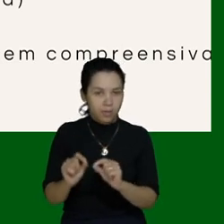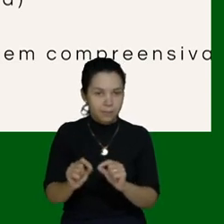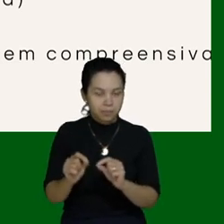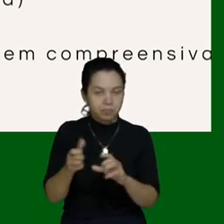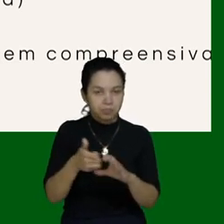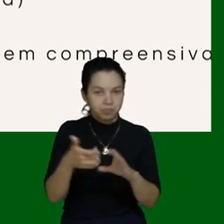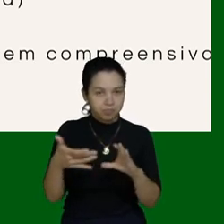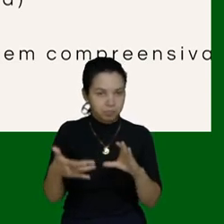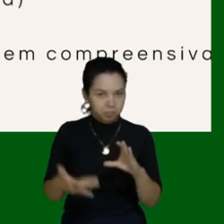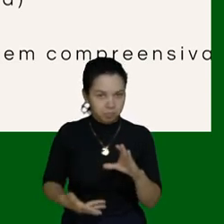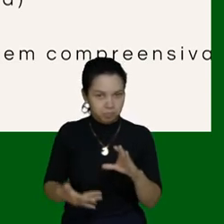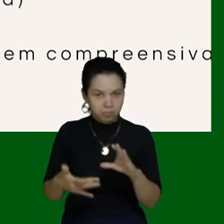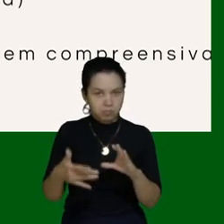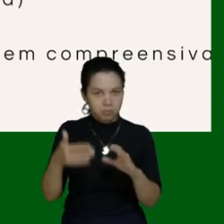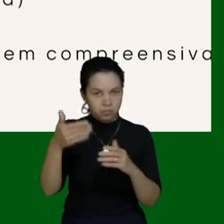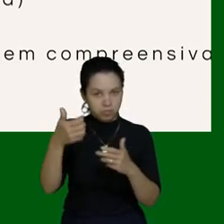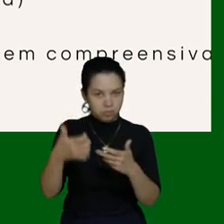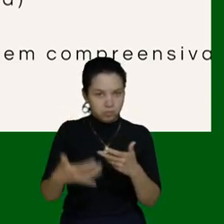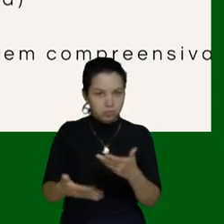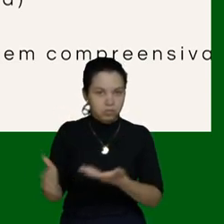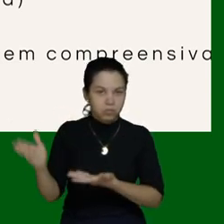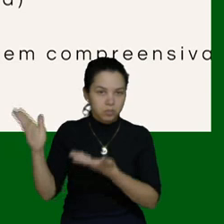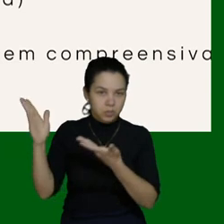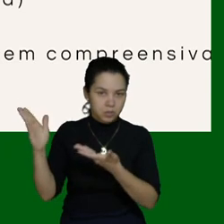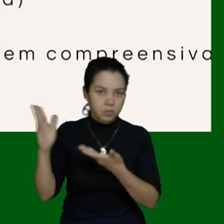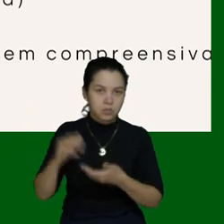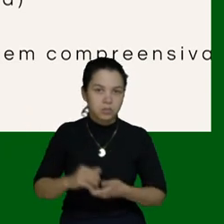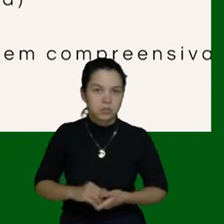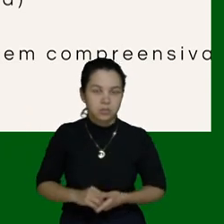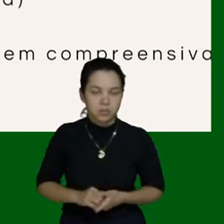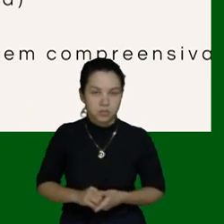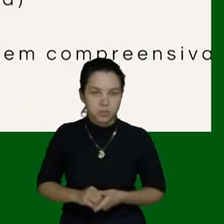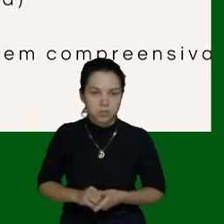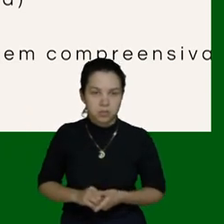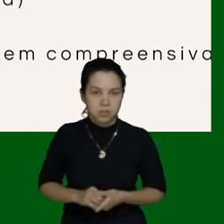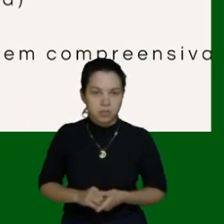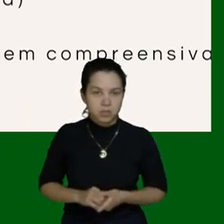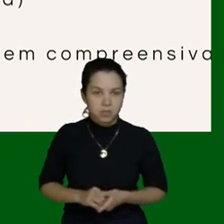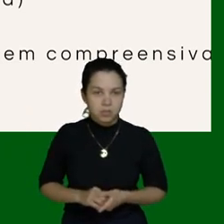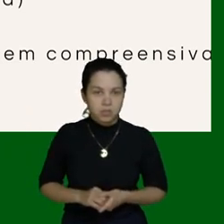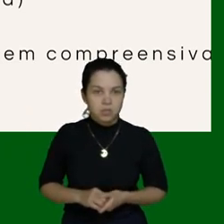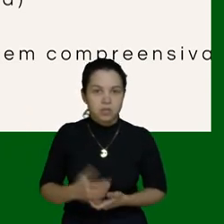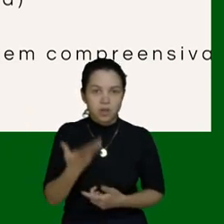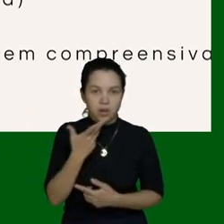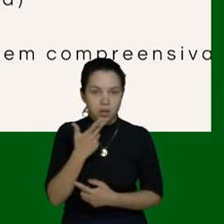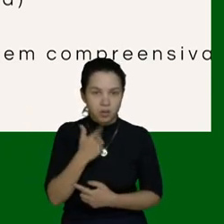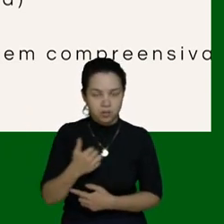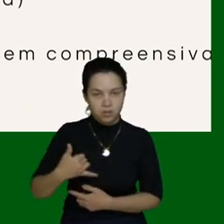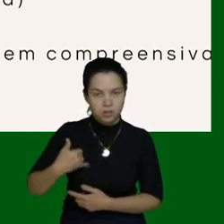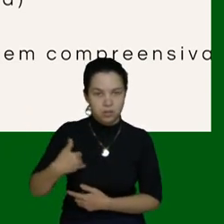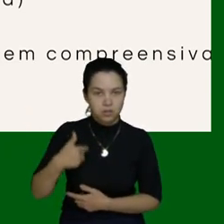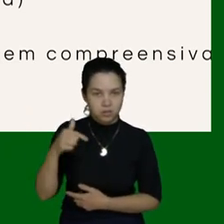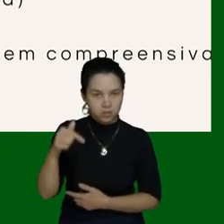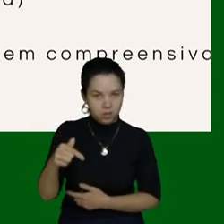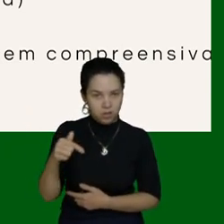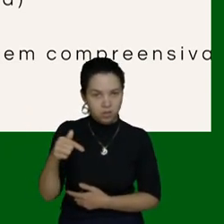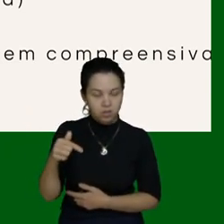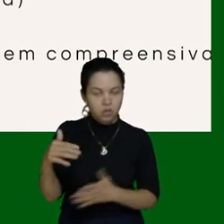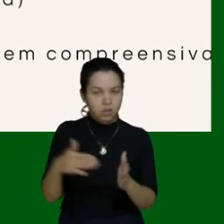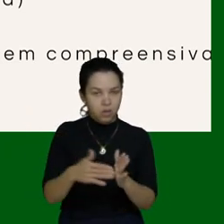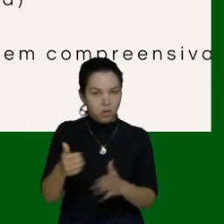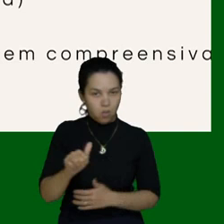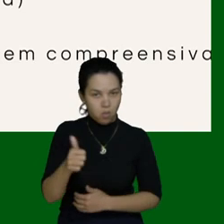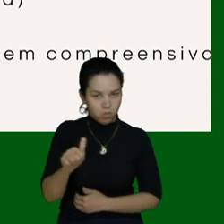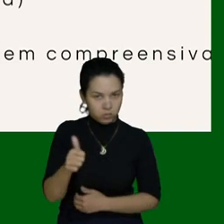elegíveis para encam encaminhamento ao núcleo desenvolver crianças de 7 a 11 anos com dificuldades de